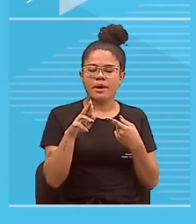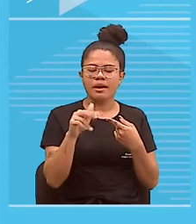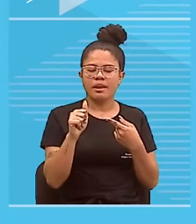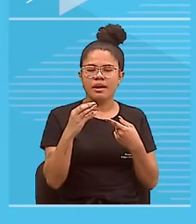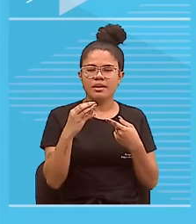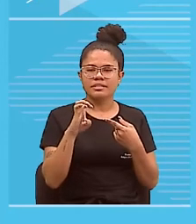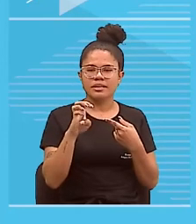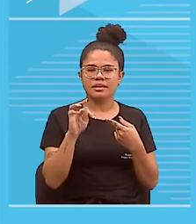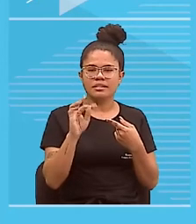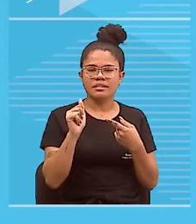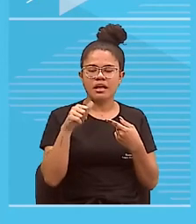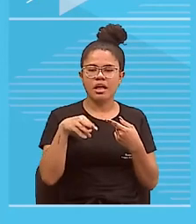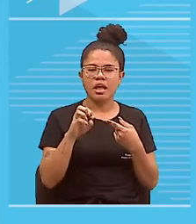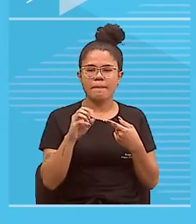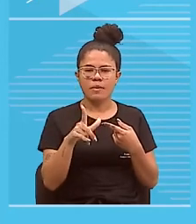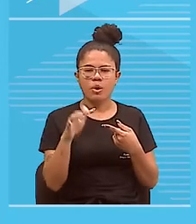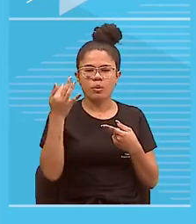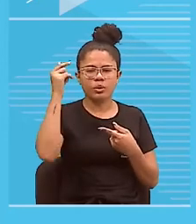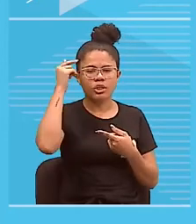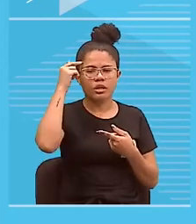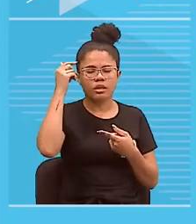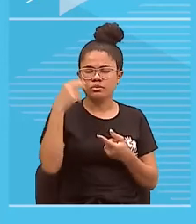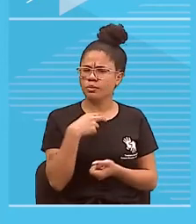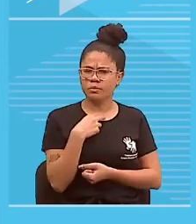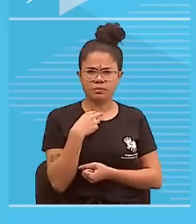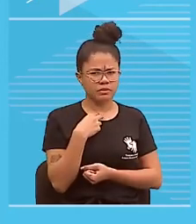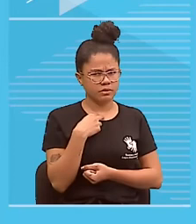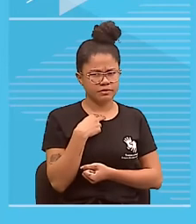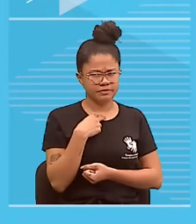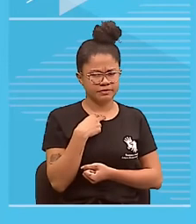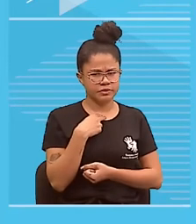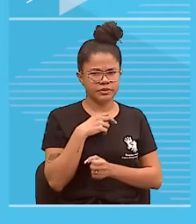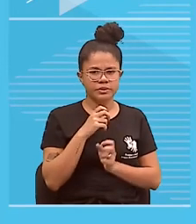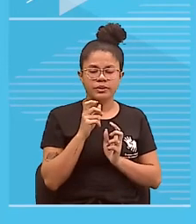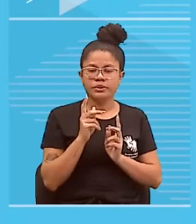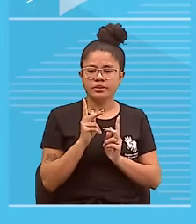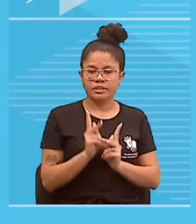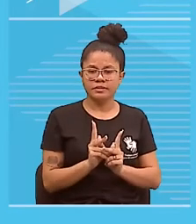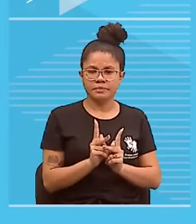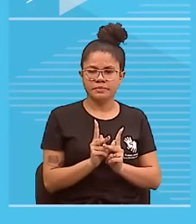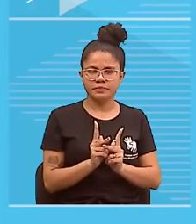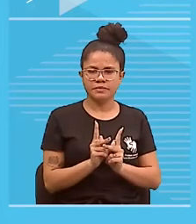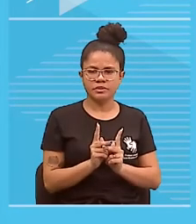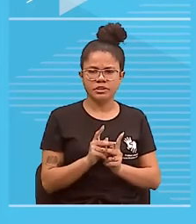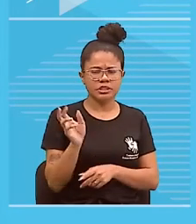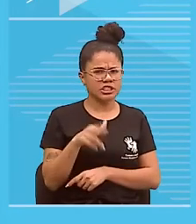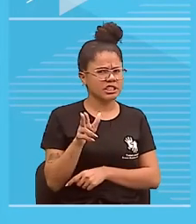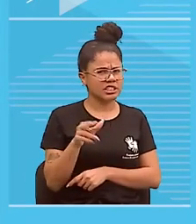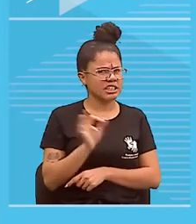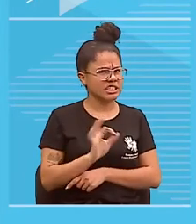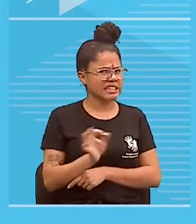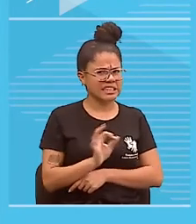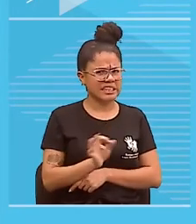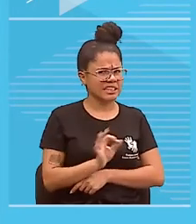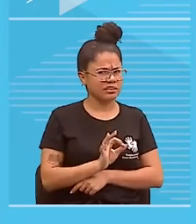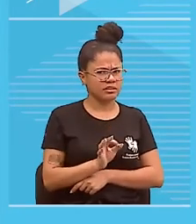estão paracetamol para dor de cabeça pelo amor de Deus não faça isso não Oi gente ninguém toma essa